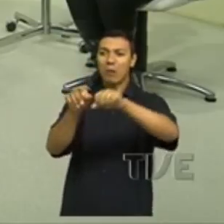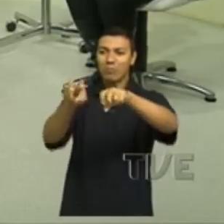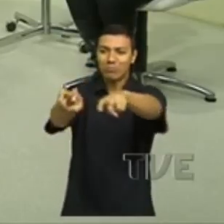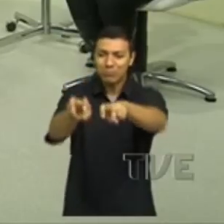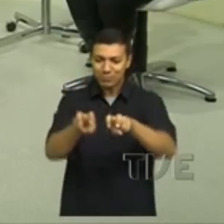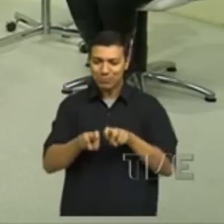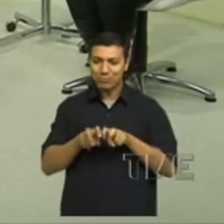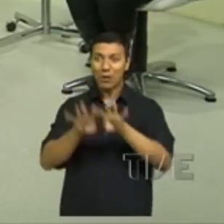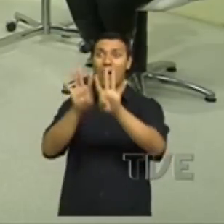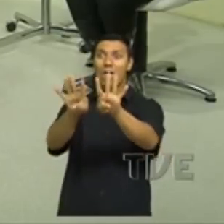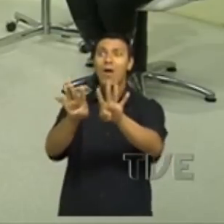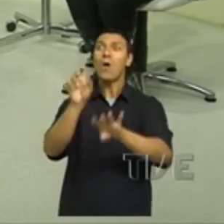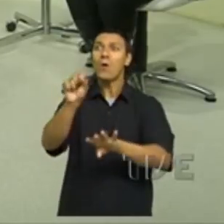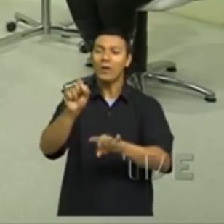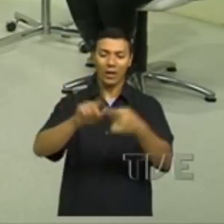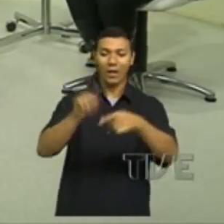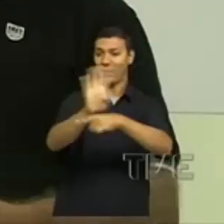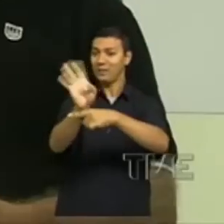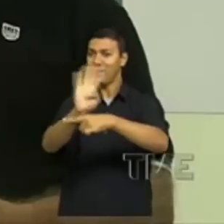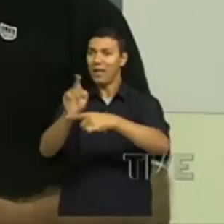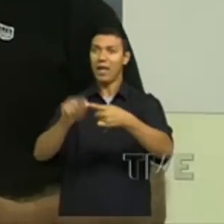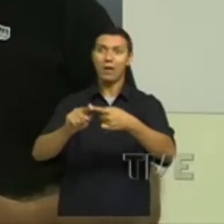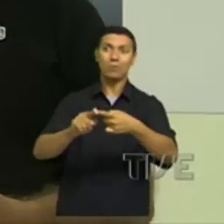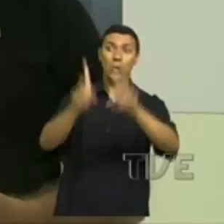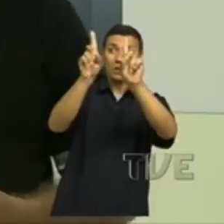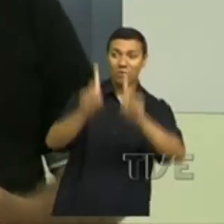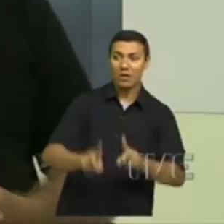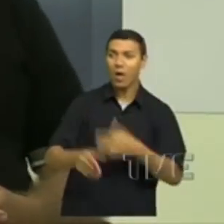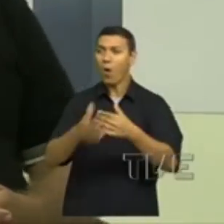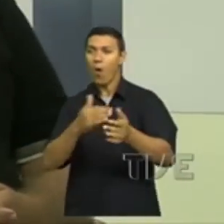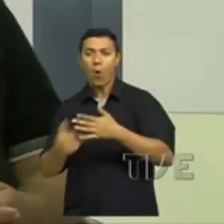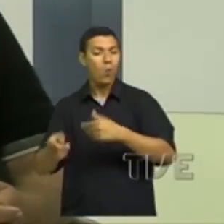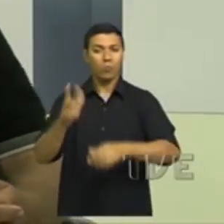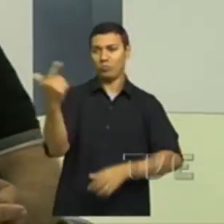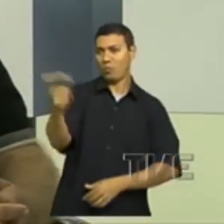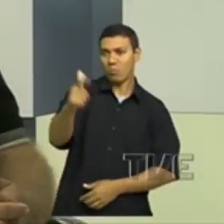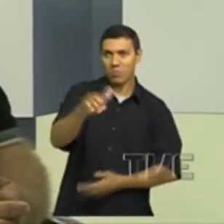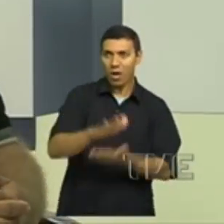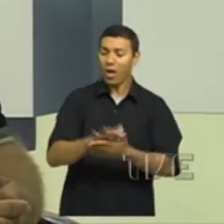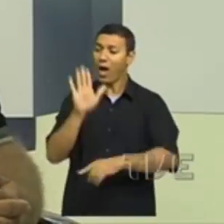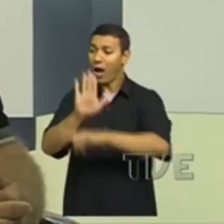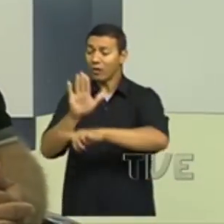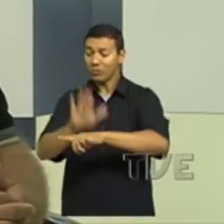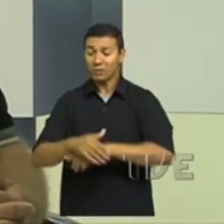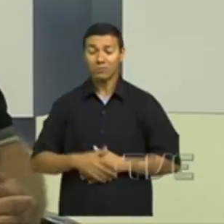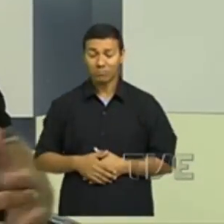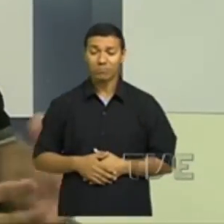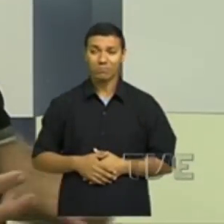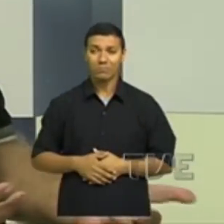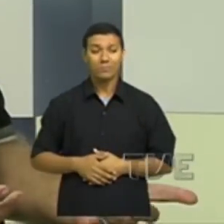Isso. A pessoa com deficiência finalmente vai poder ir com um amigo.